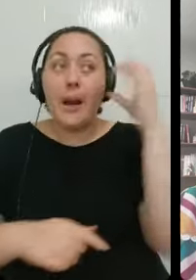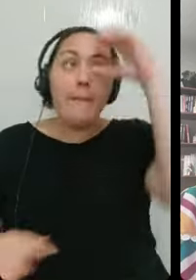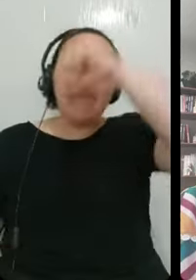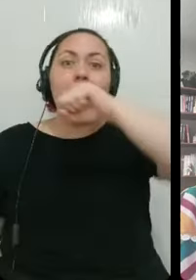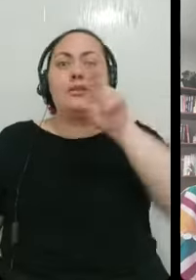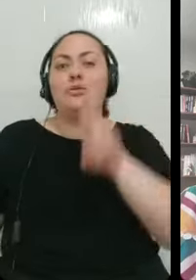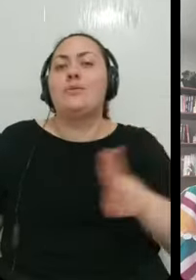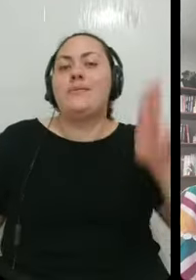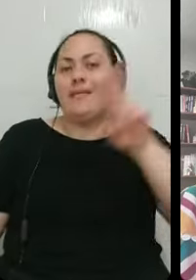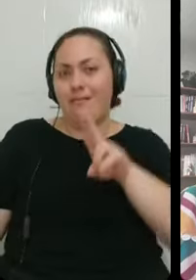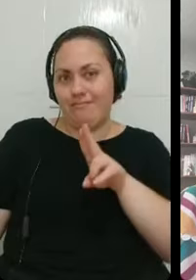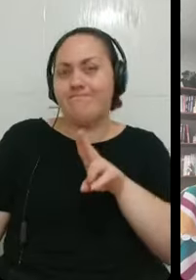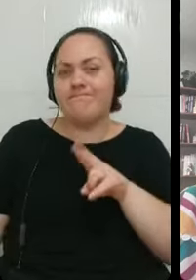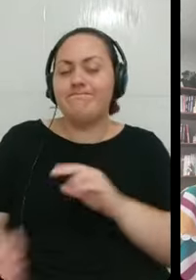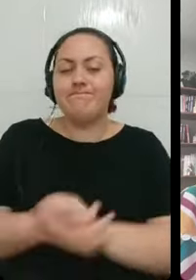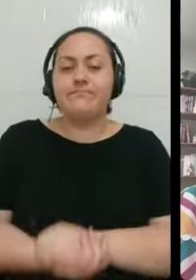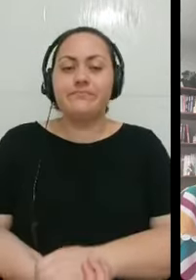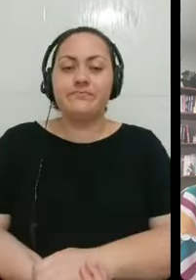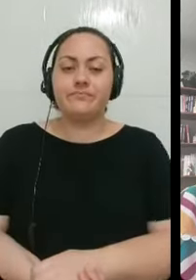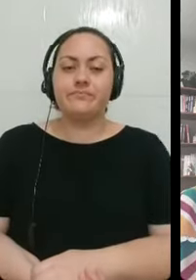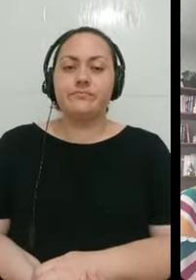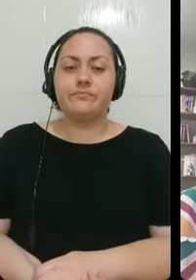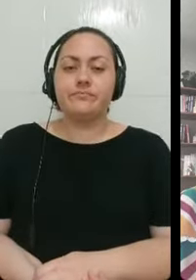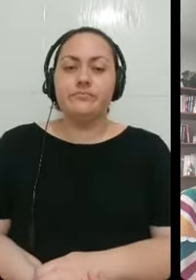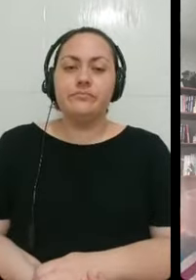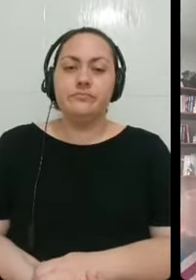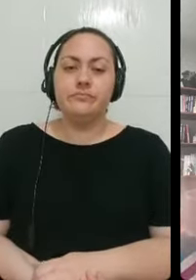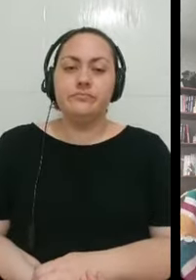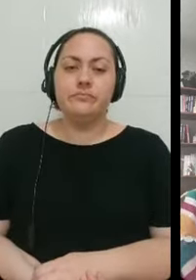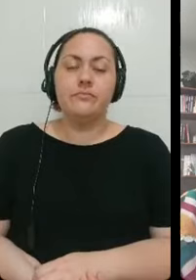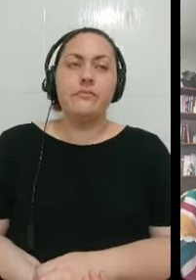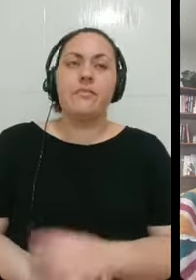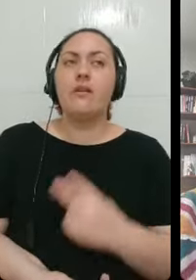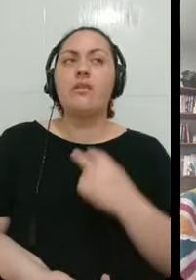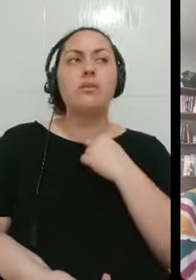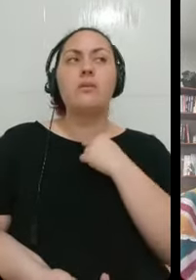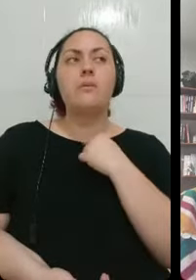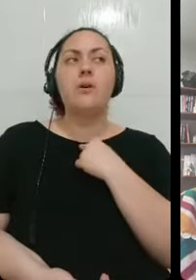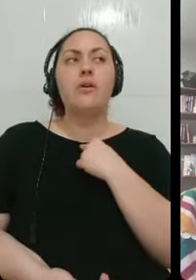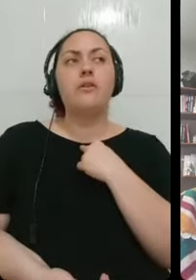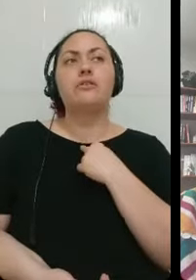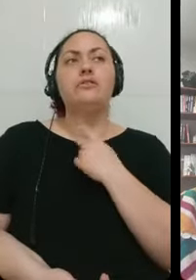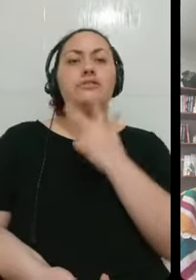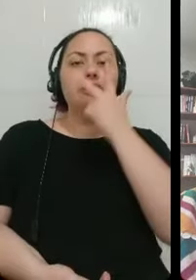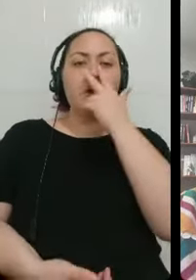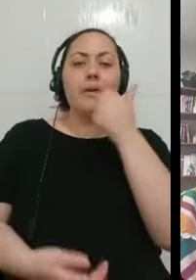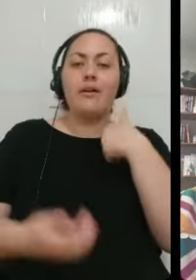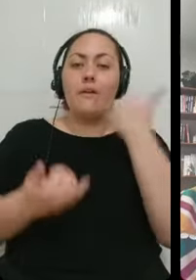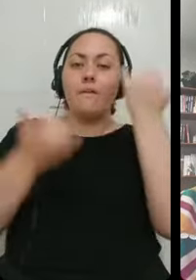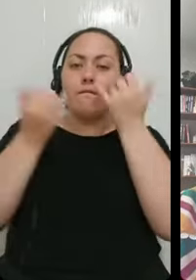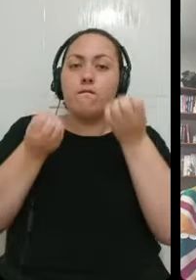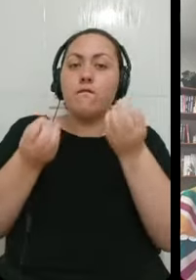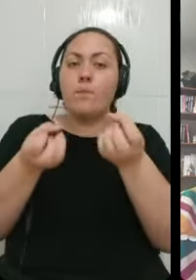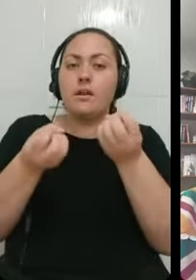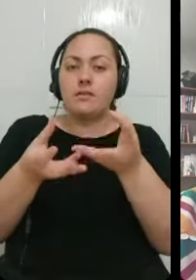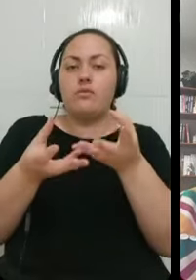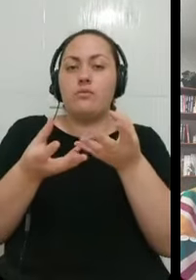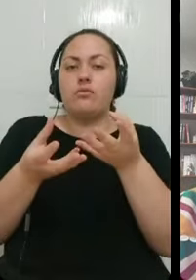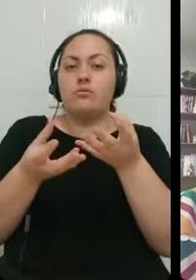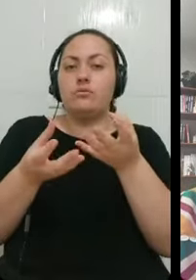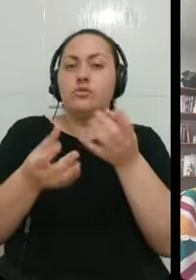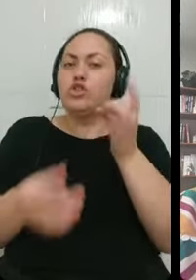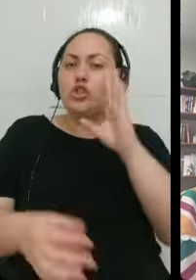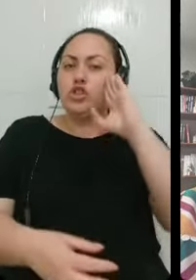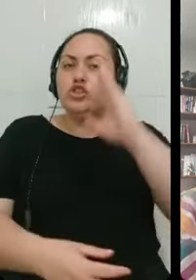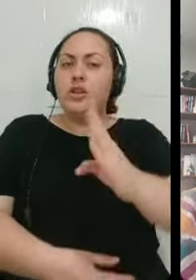pode simplesmente dar informação, né, e tentar, de alguma forma, né, fazer com que essa informação também